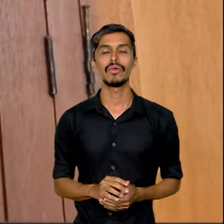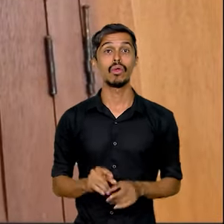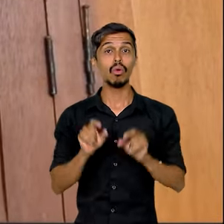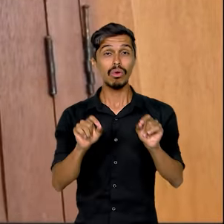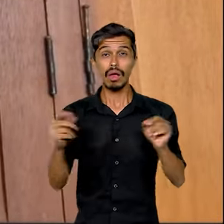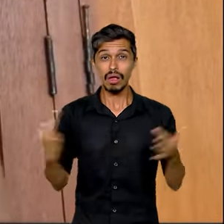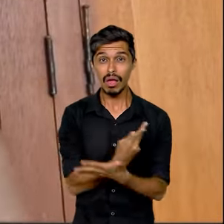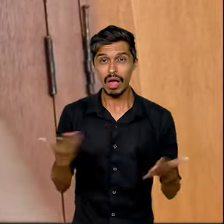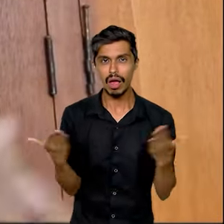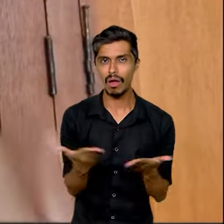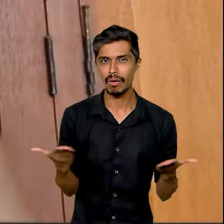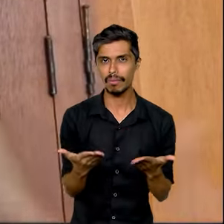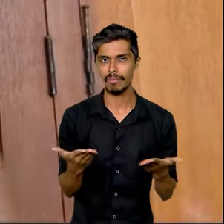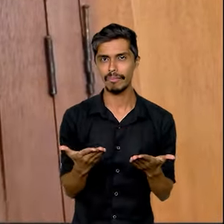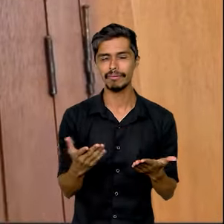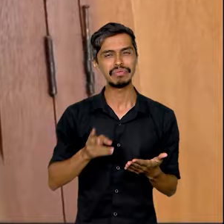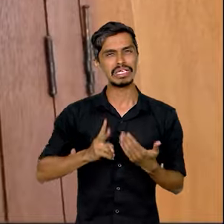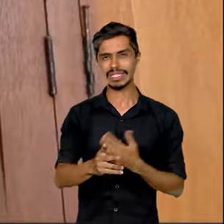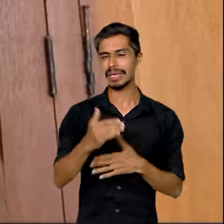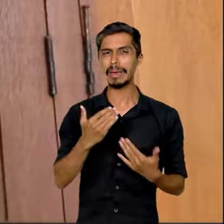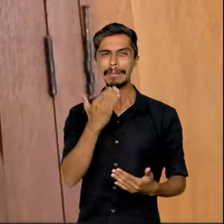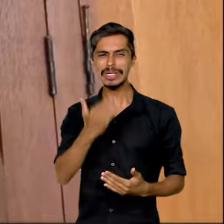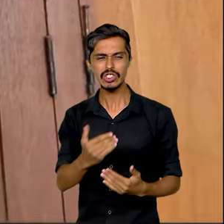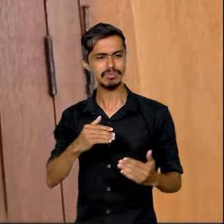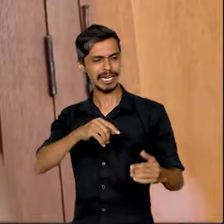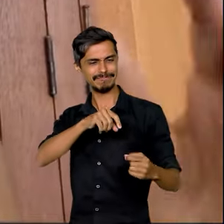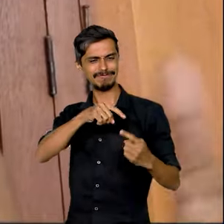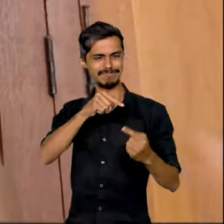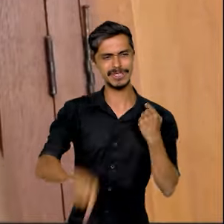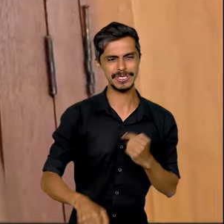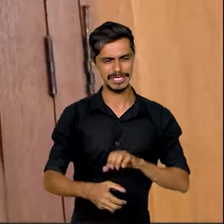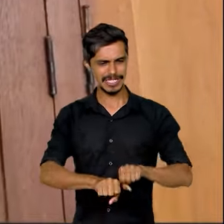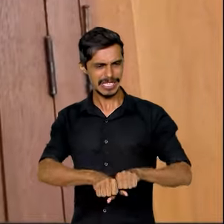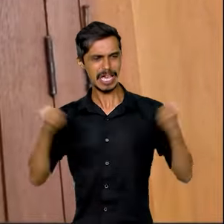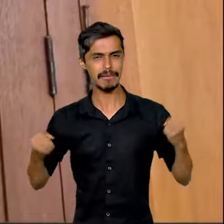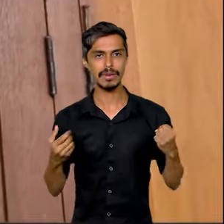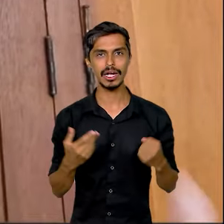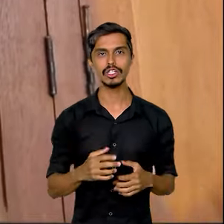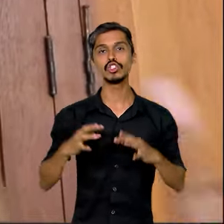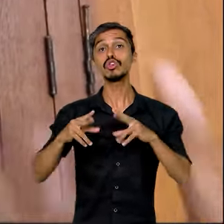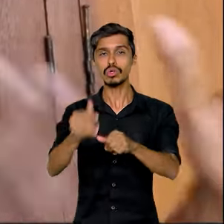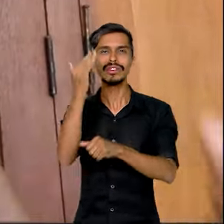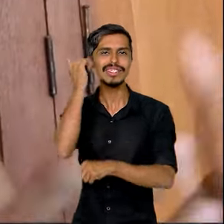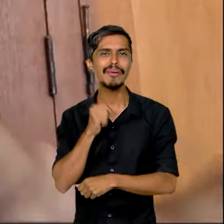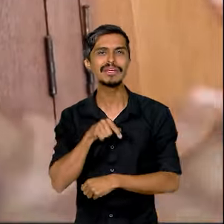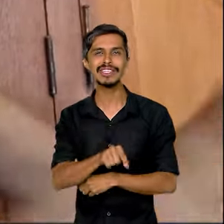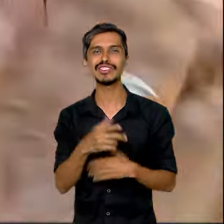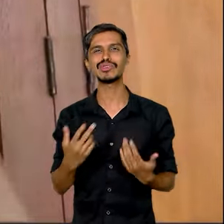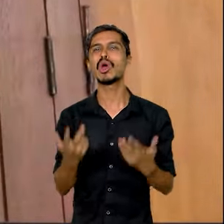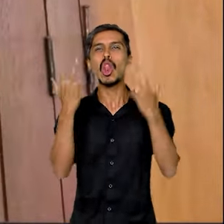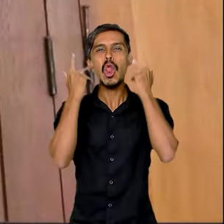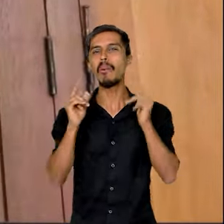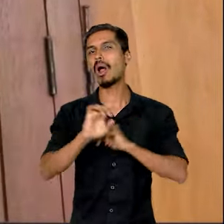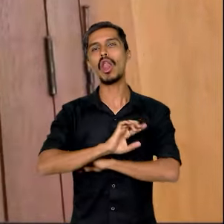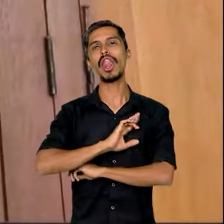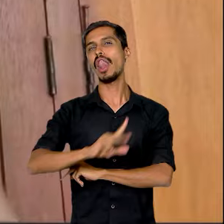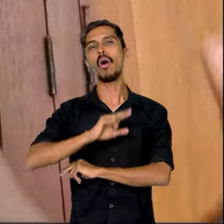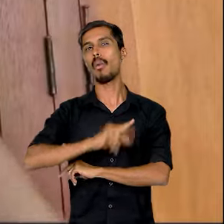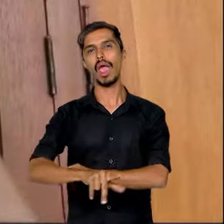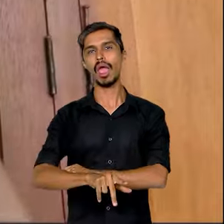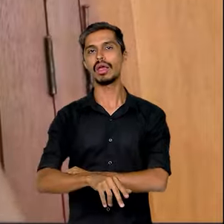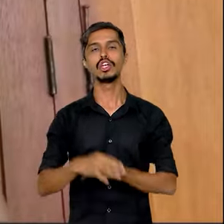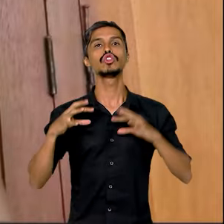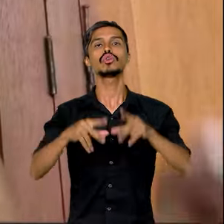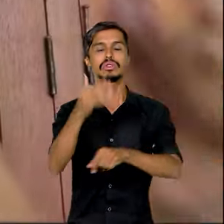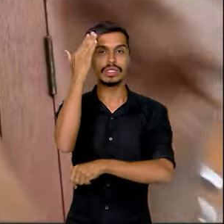requisita agora e sempre é romper com isso, porque todo mundo sabe. E todo mundo sabe que isso não é normal. E